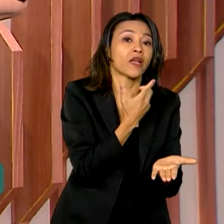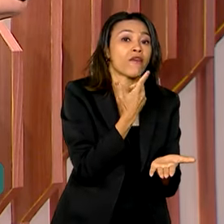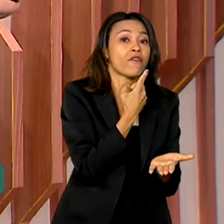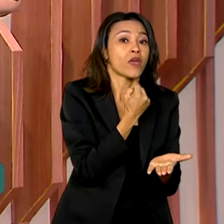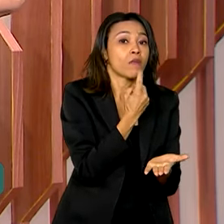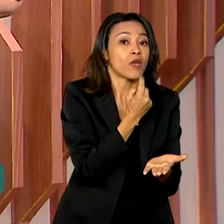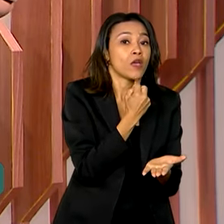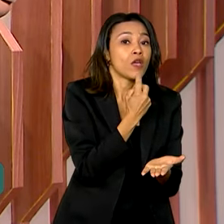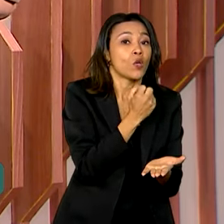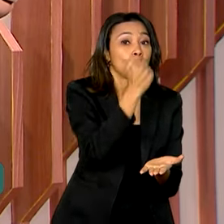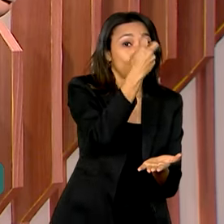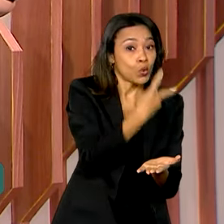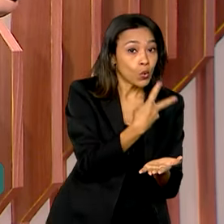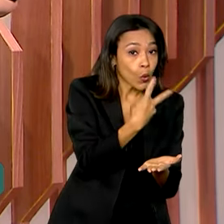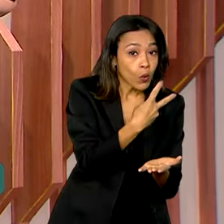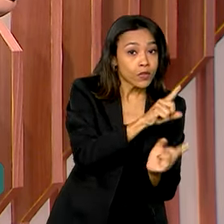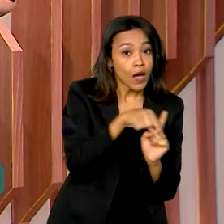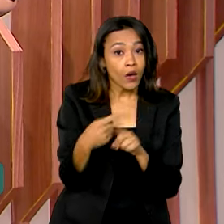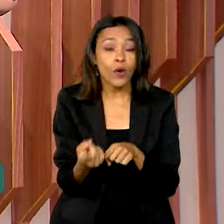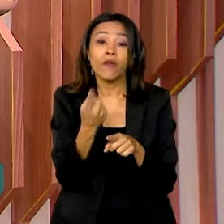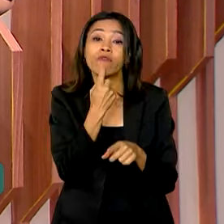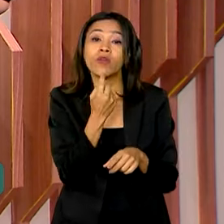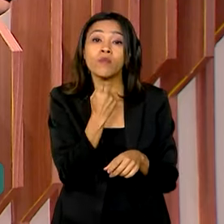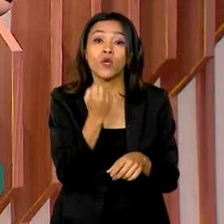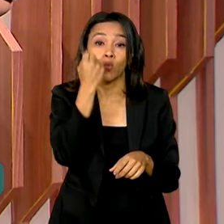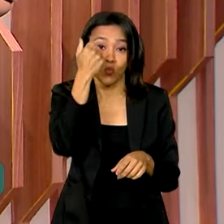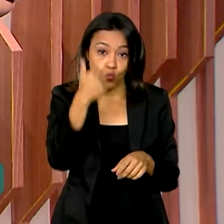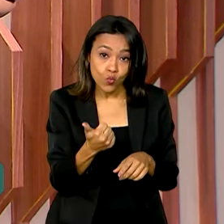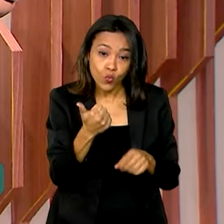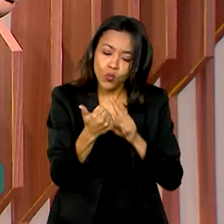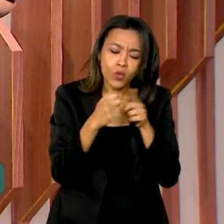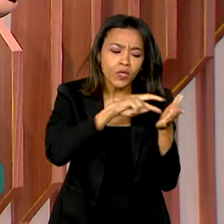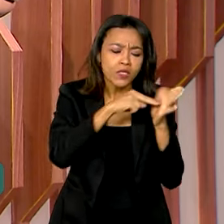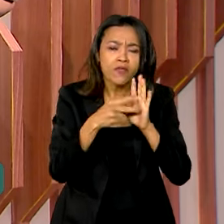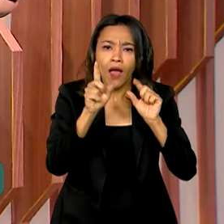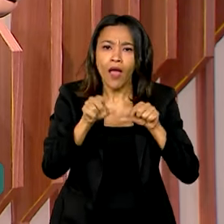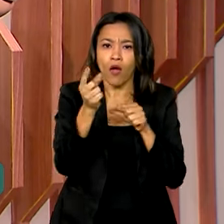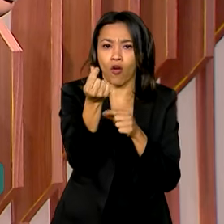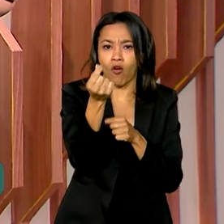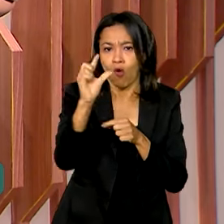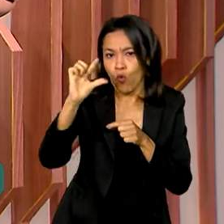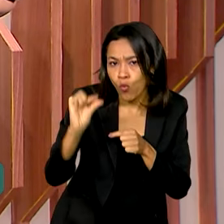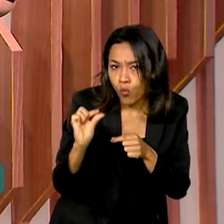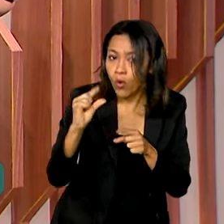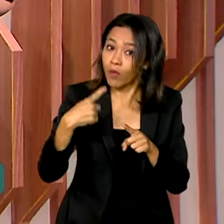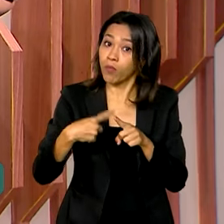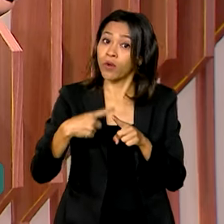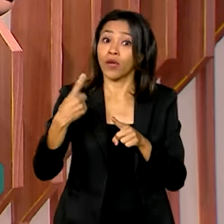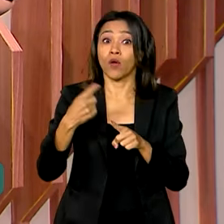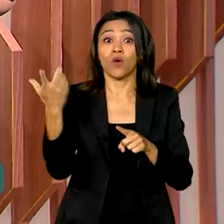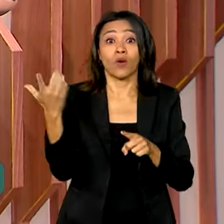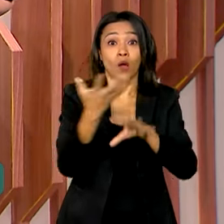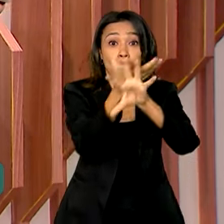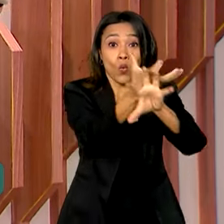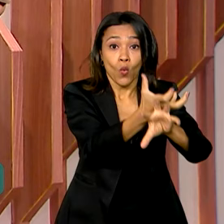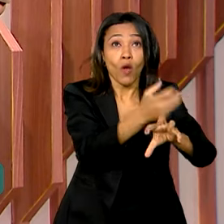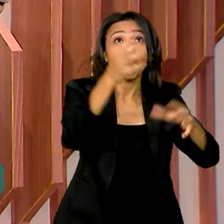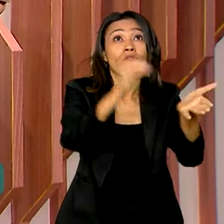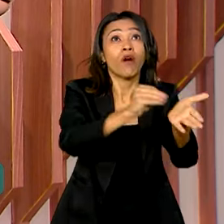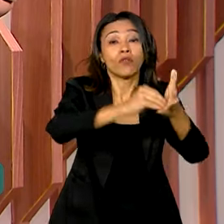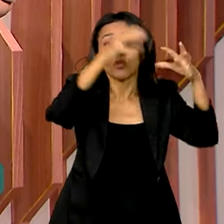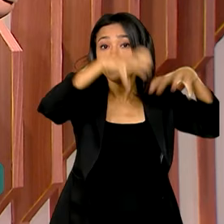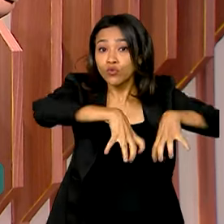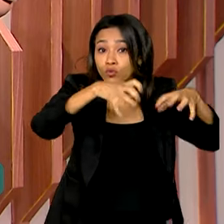2 para vermelho 1. A medida foi por conta da escassez de chuvas que provocou o uso de termoelétricas. A